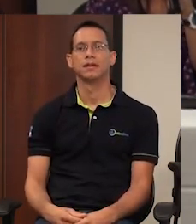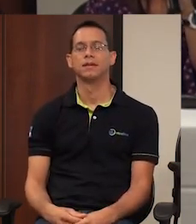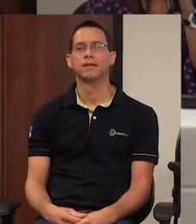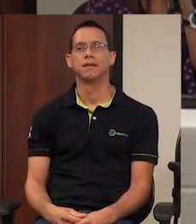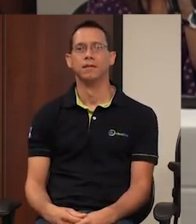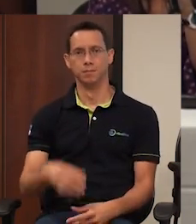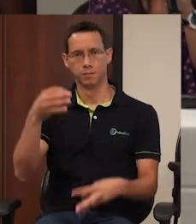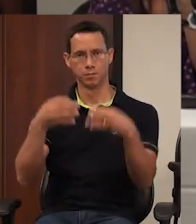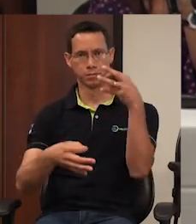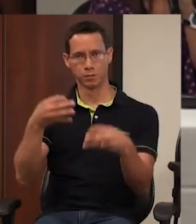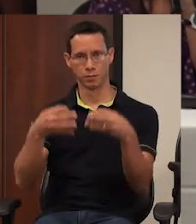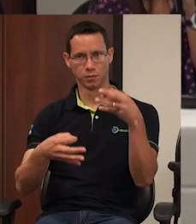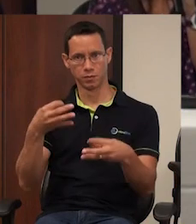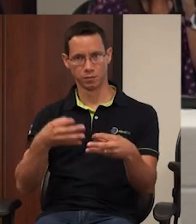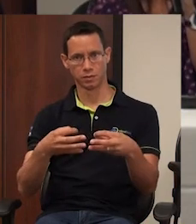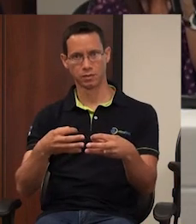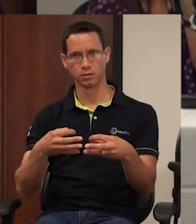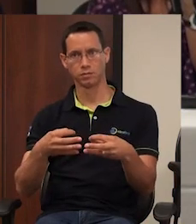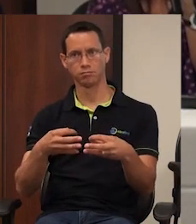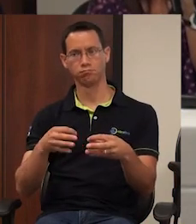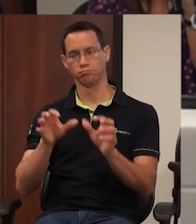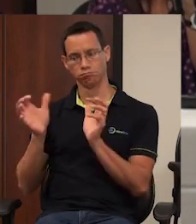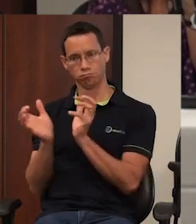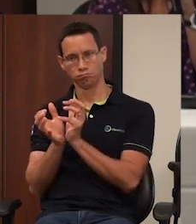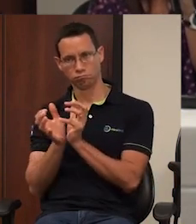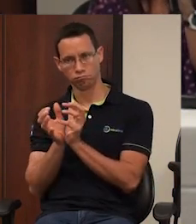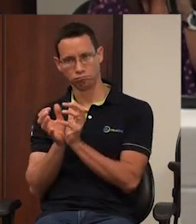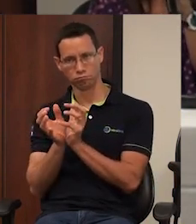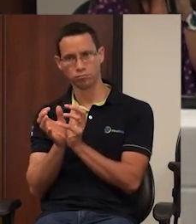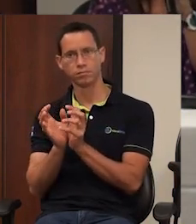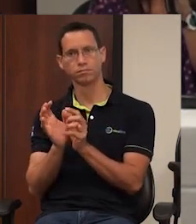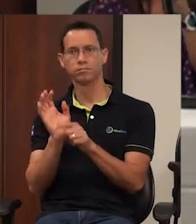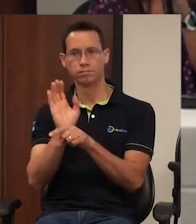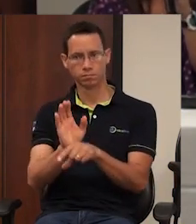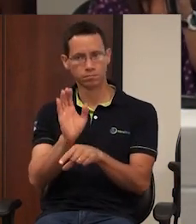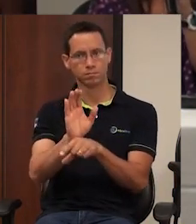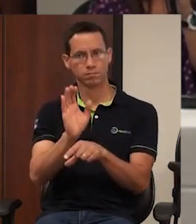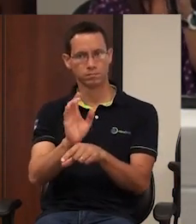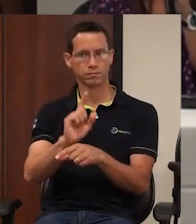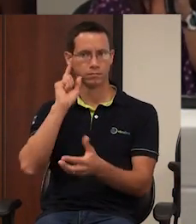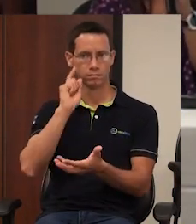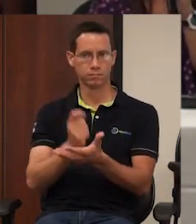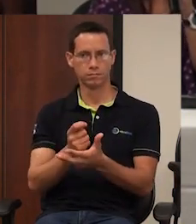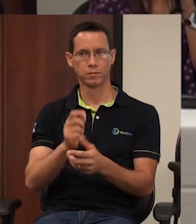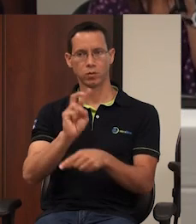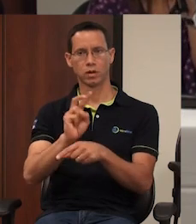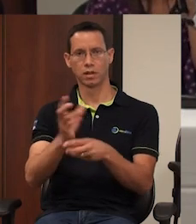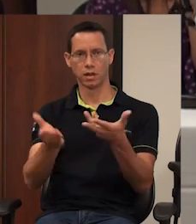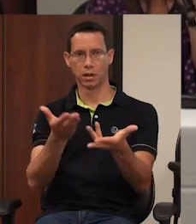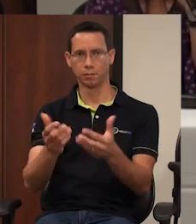E o juiz é obrigado a ser assistido por essa equipe no momento da definição da curatela. Certo?